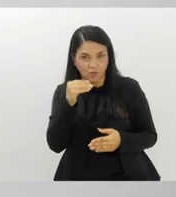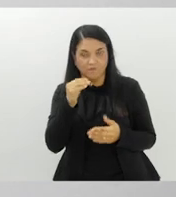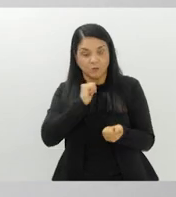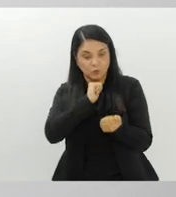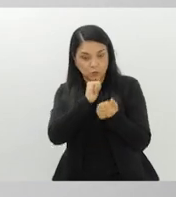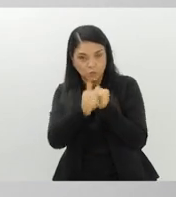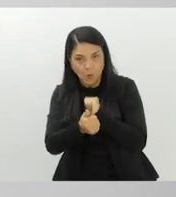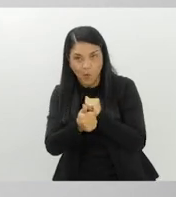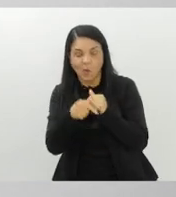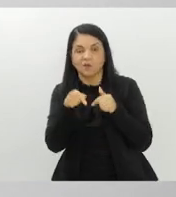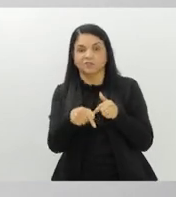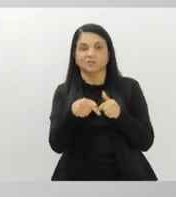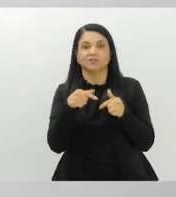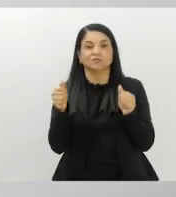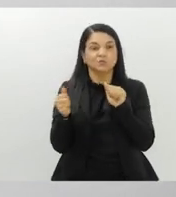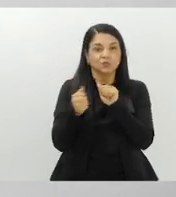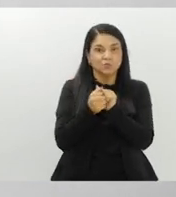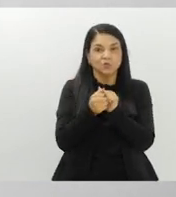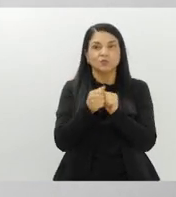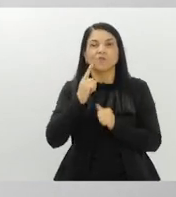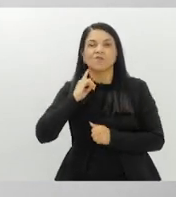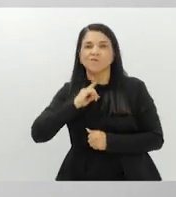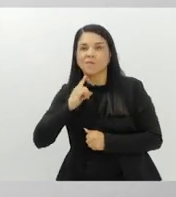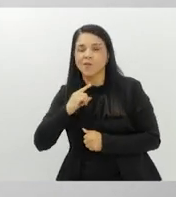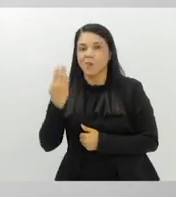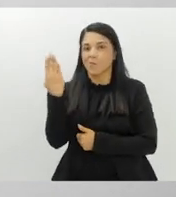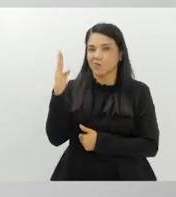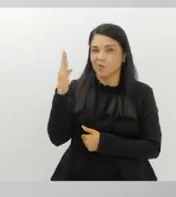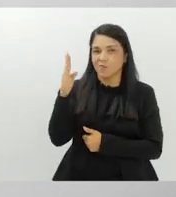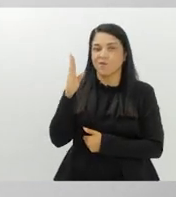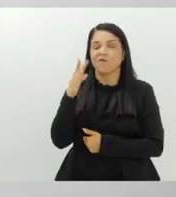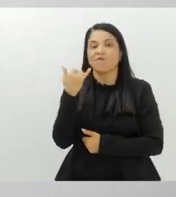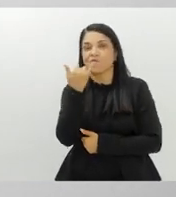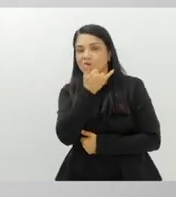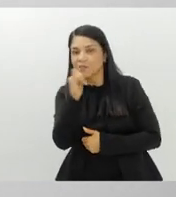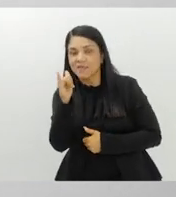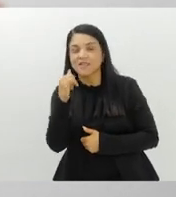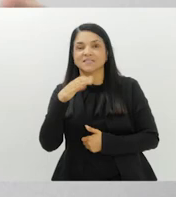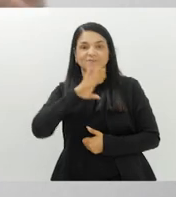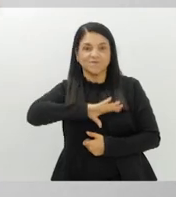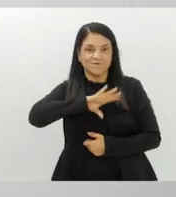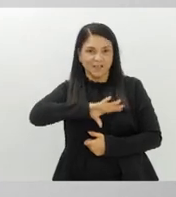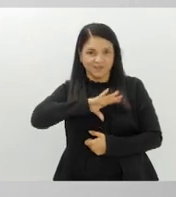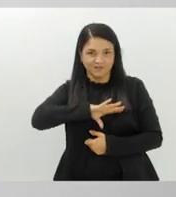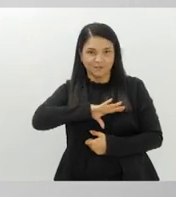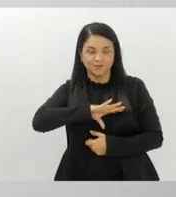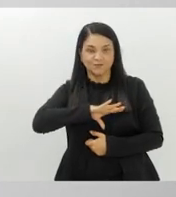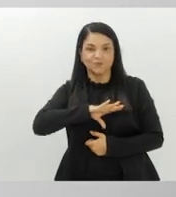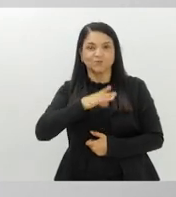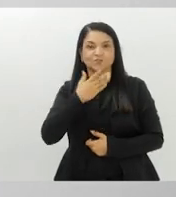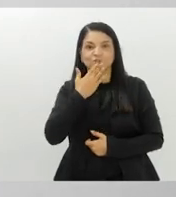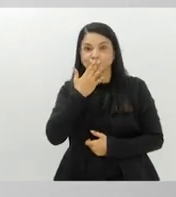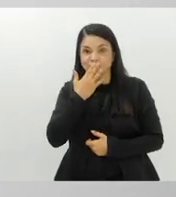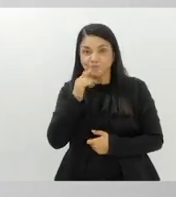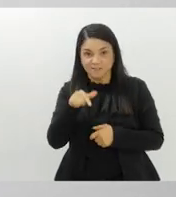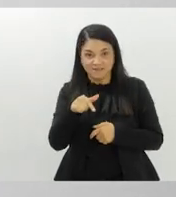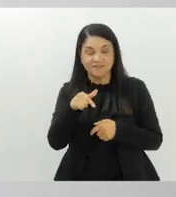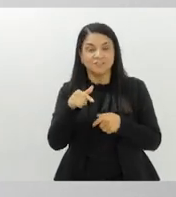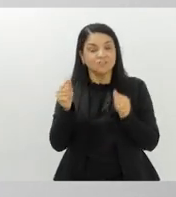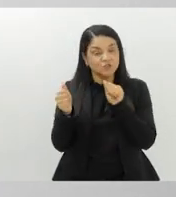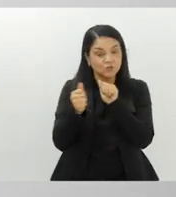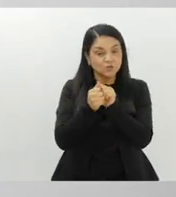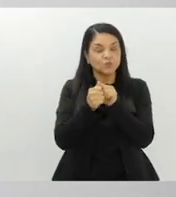Já colocamos juntos Flamengo, Botafogo, Fluminense, Vasco, tudo no mesmo local para falar